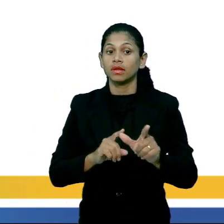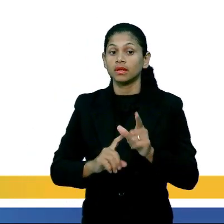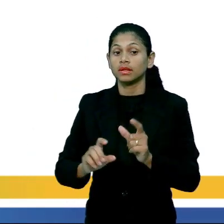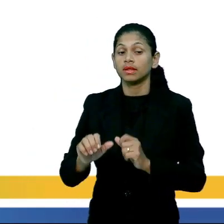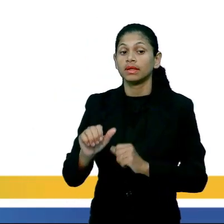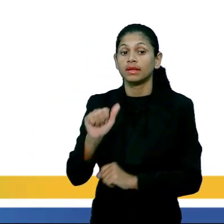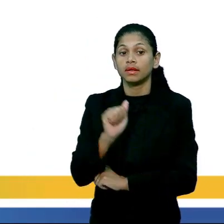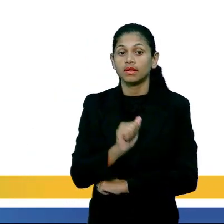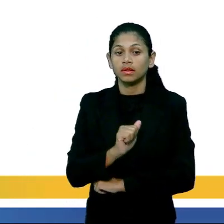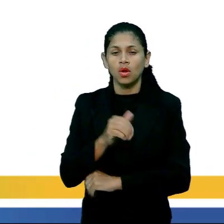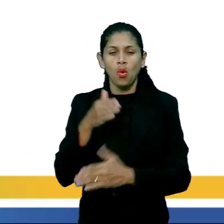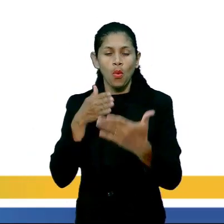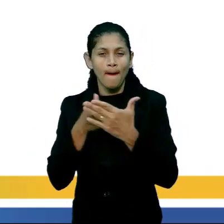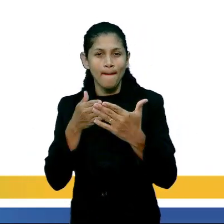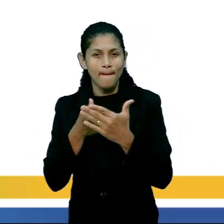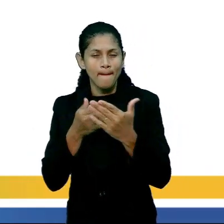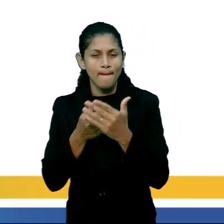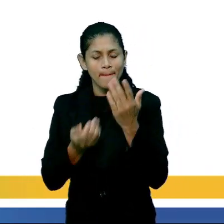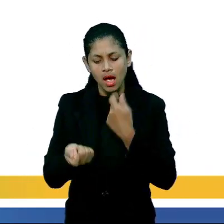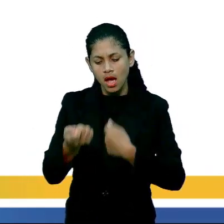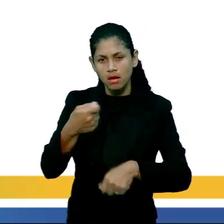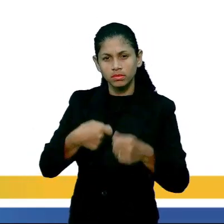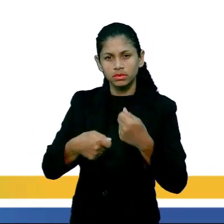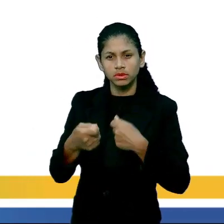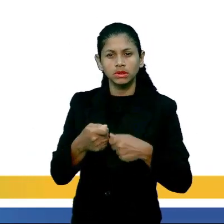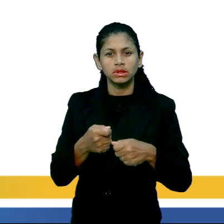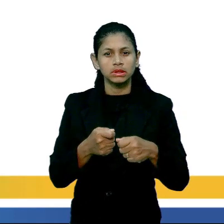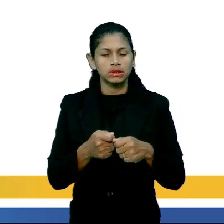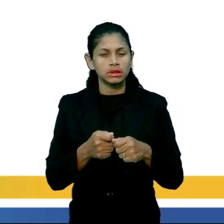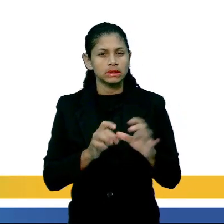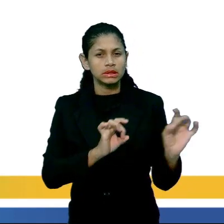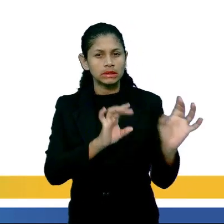transações comerciais em contexto internacional. Seria